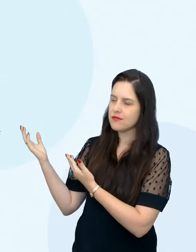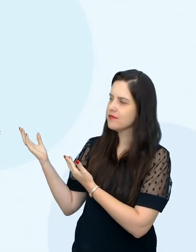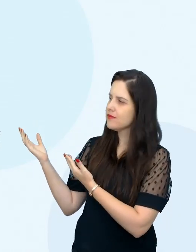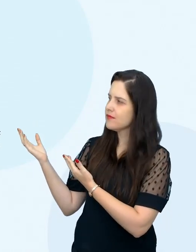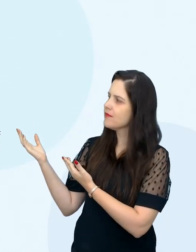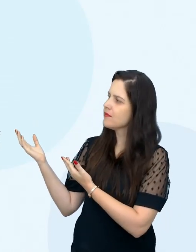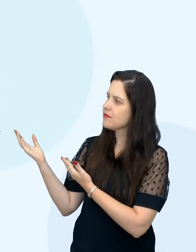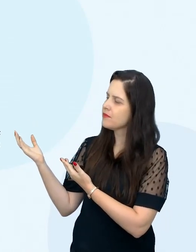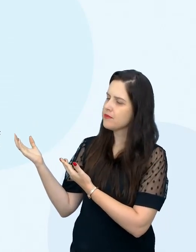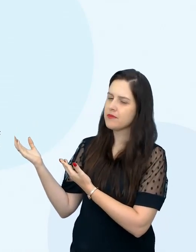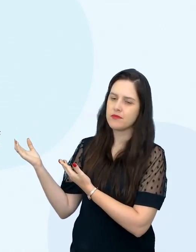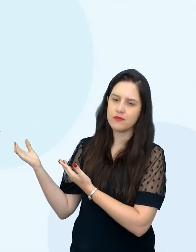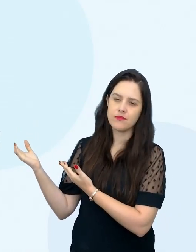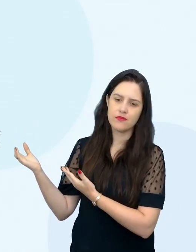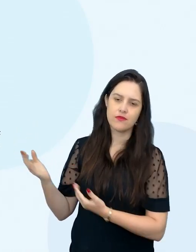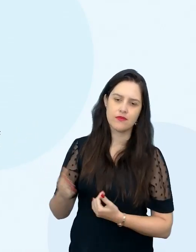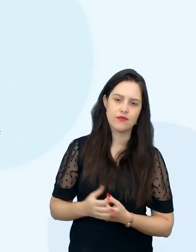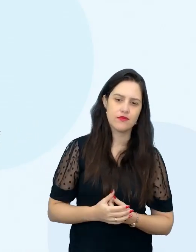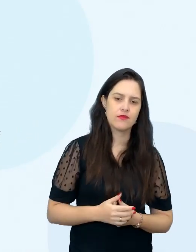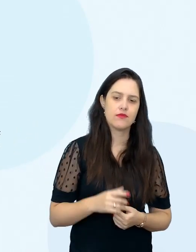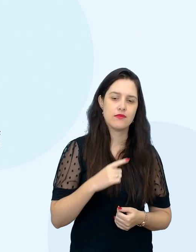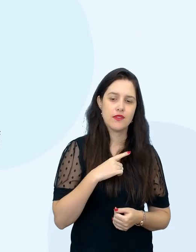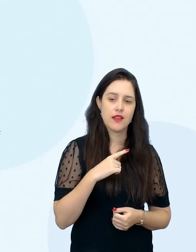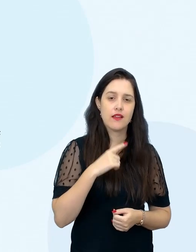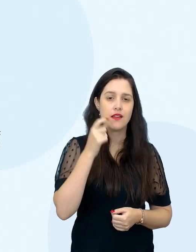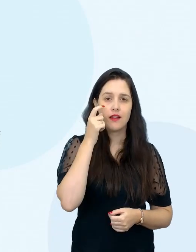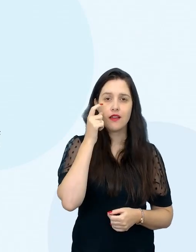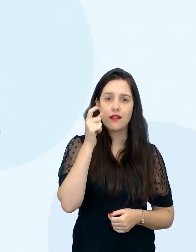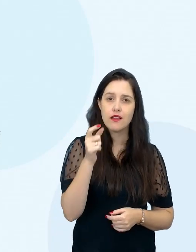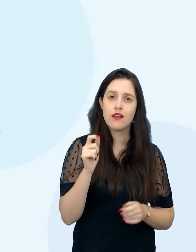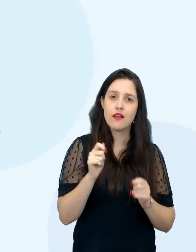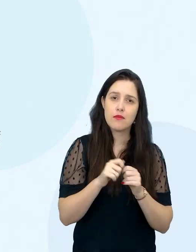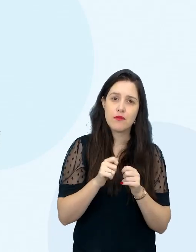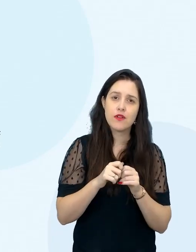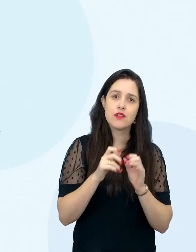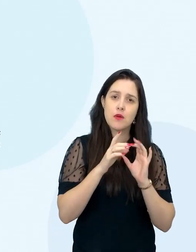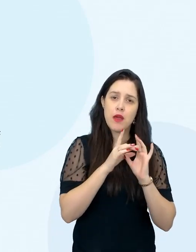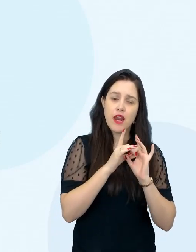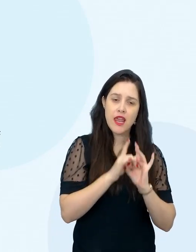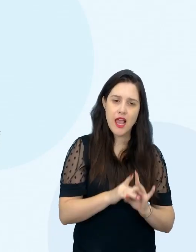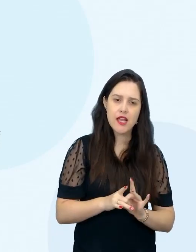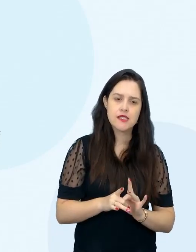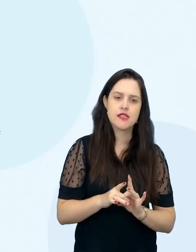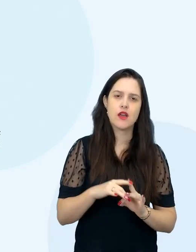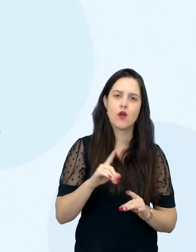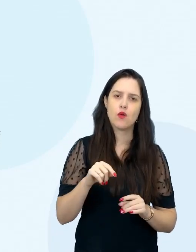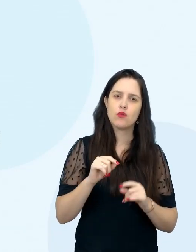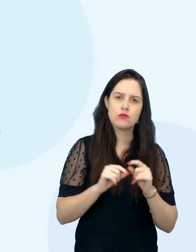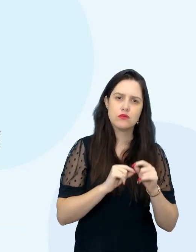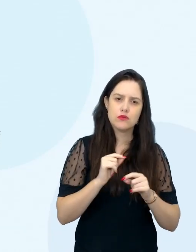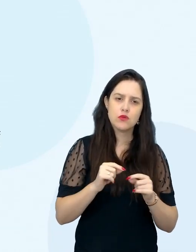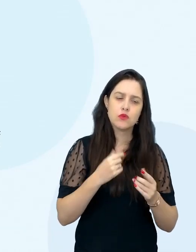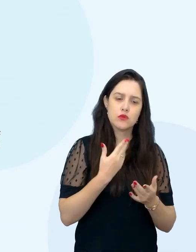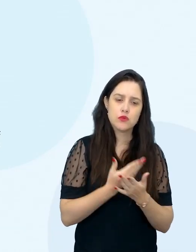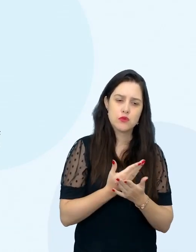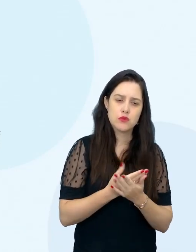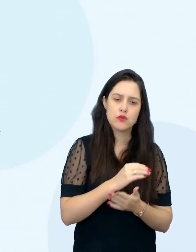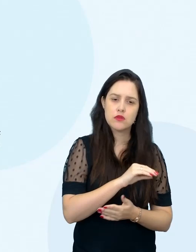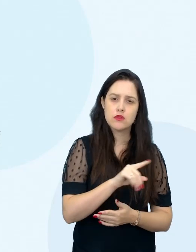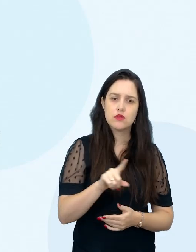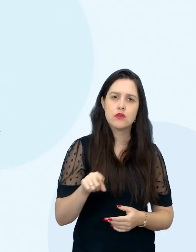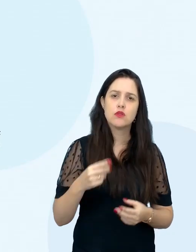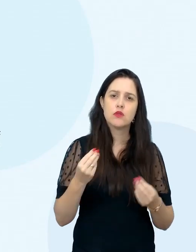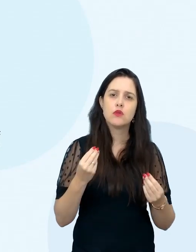corta aí todos esses municípios. Então é interessante, né, fazer uma ligação do infográfico que foi falado para os estudantes com aí um